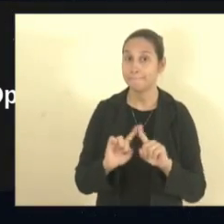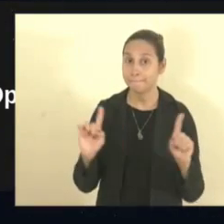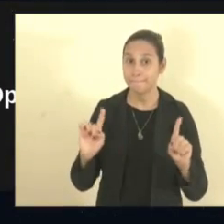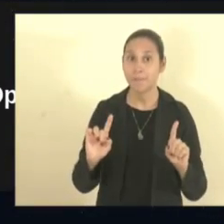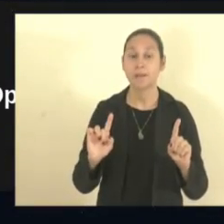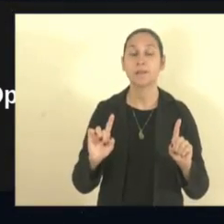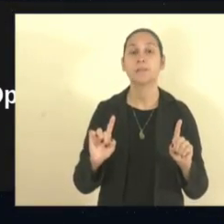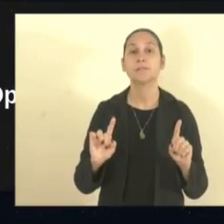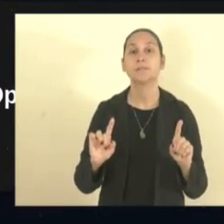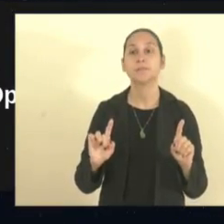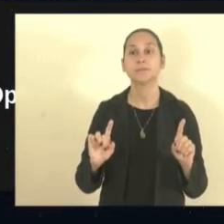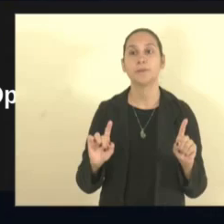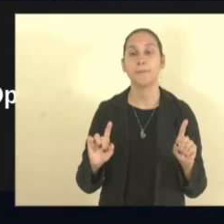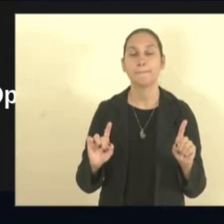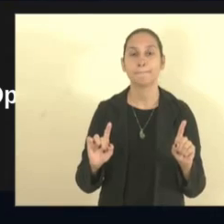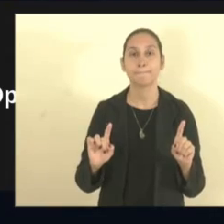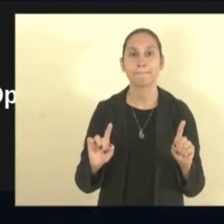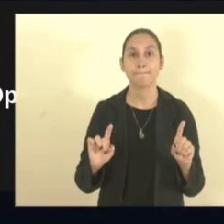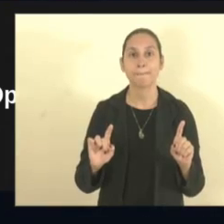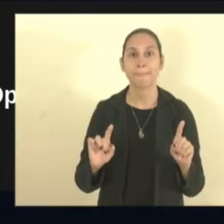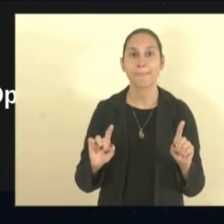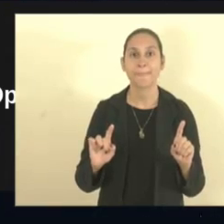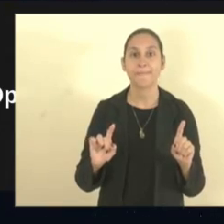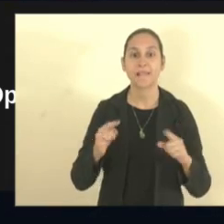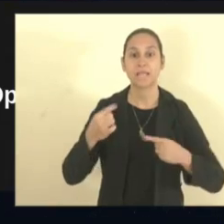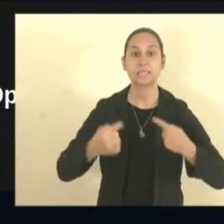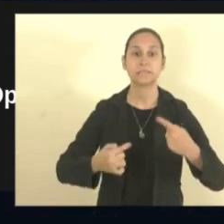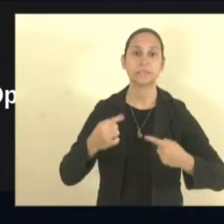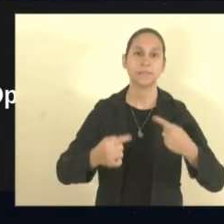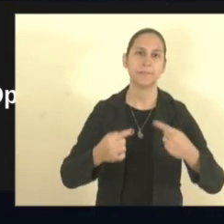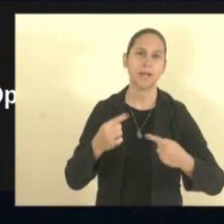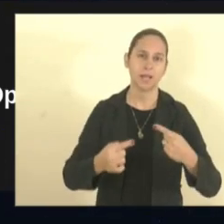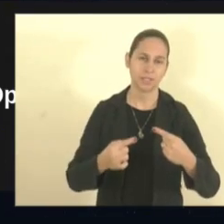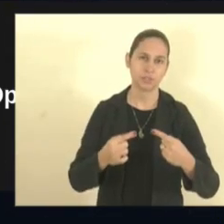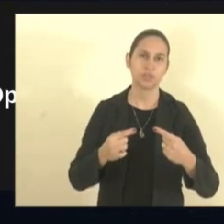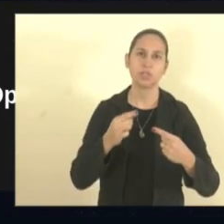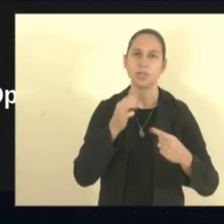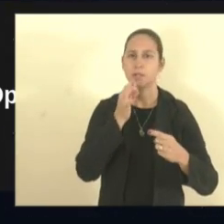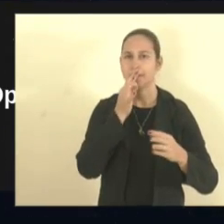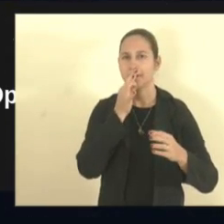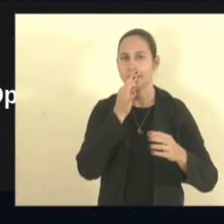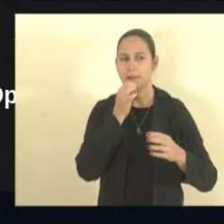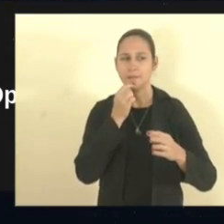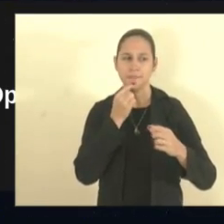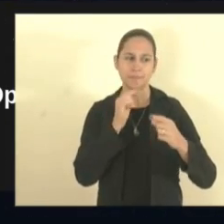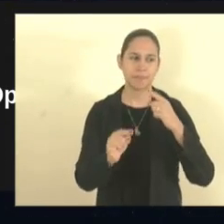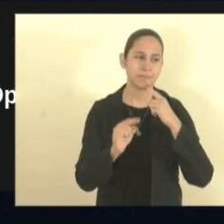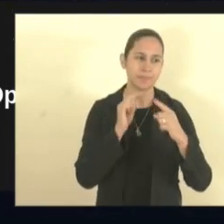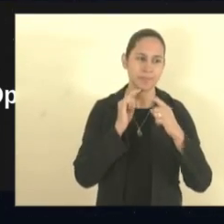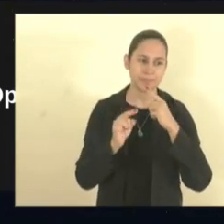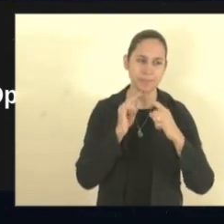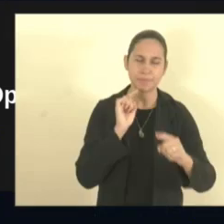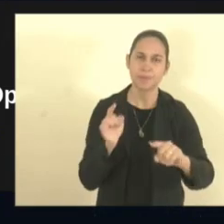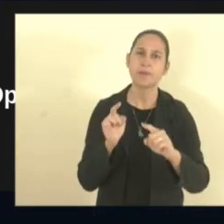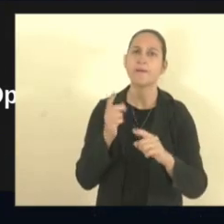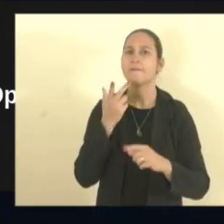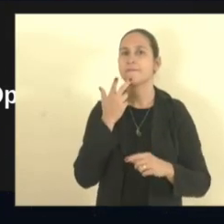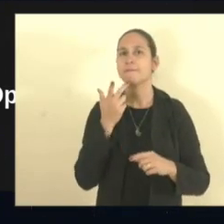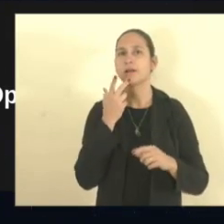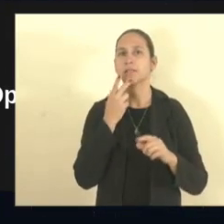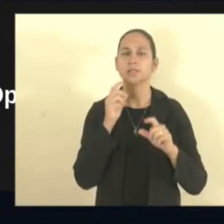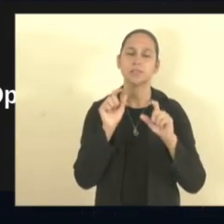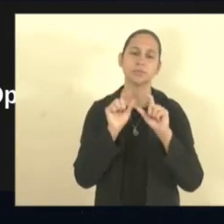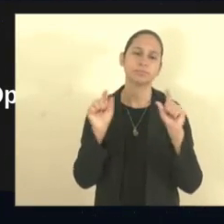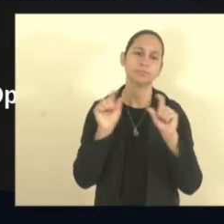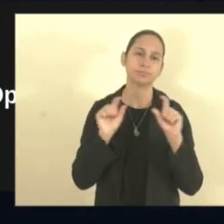gente não pode ter algum tipo de debate e agressão a colegas deputados, chamando deputados de vaca de presépio, né,